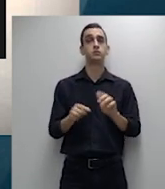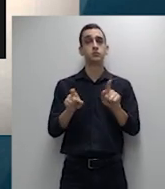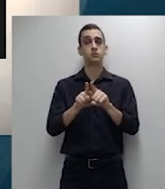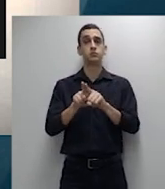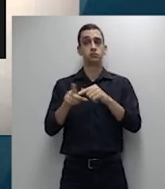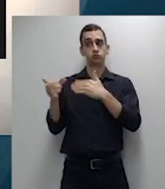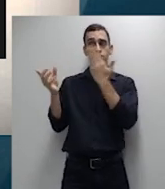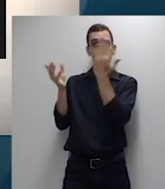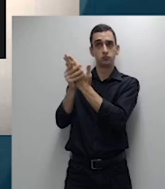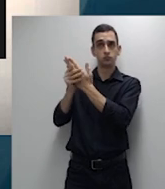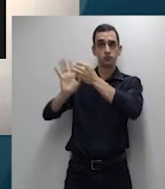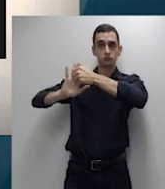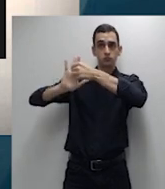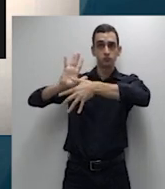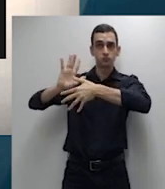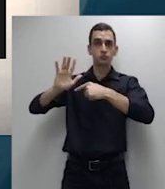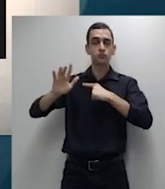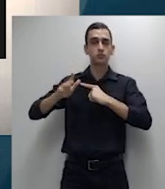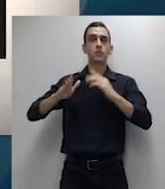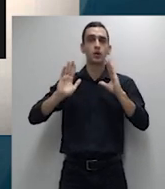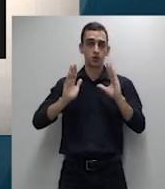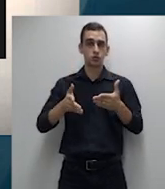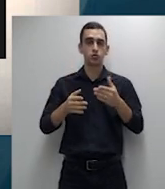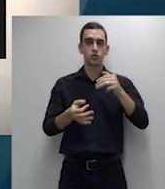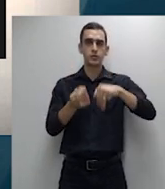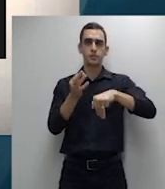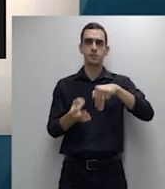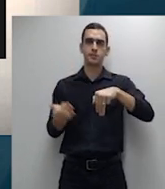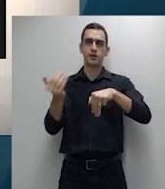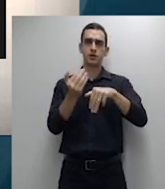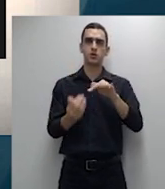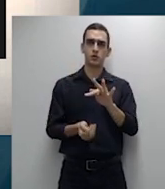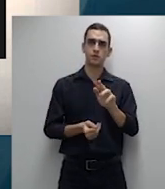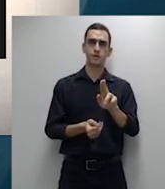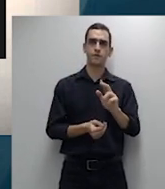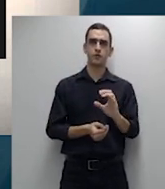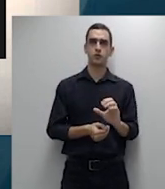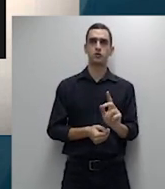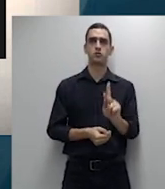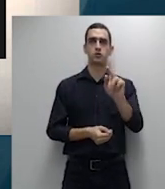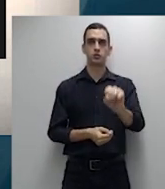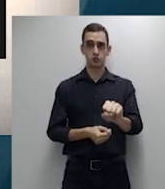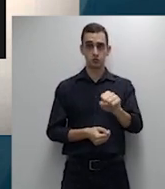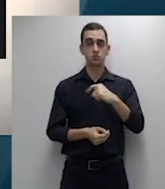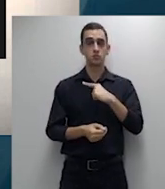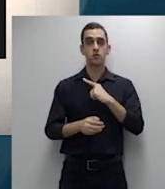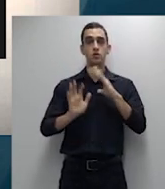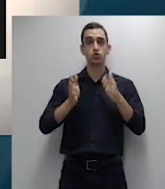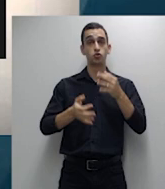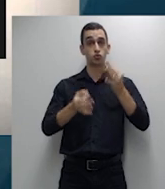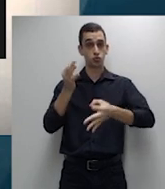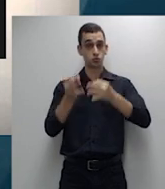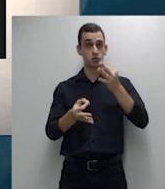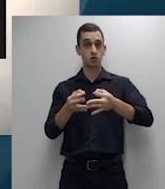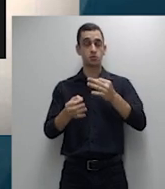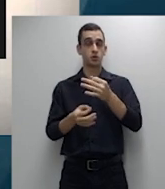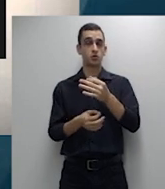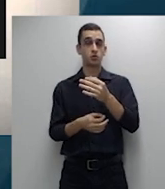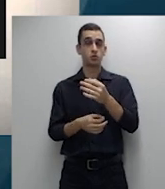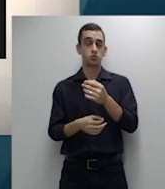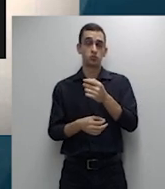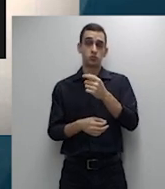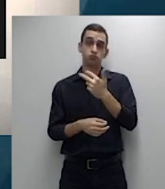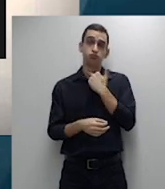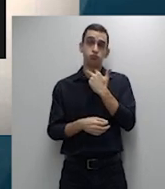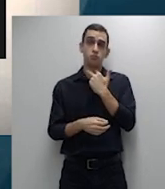declaração o Whindersson o que se deixou muito claro que aquele julgamento não poderia ser implicado